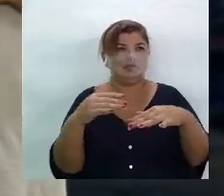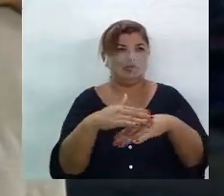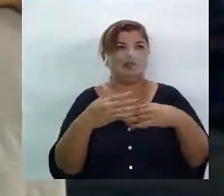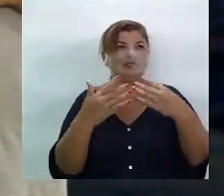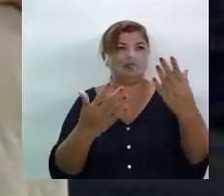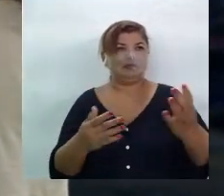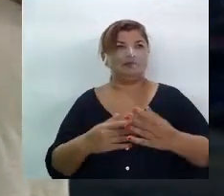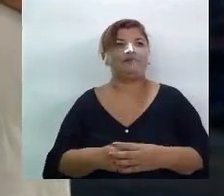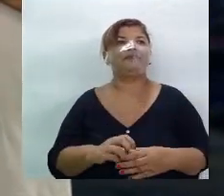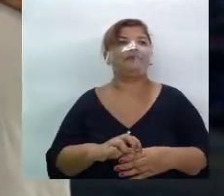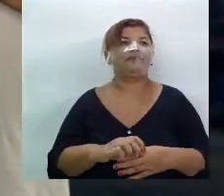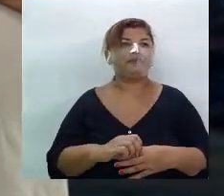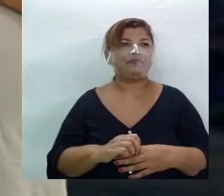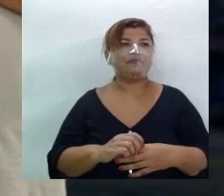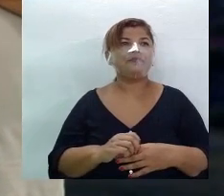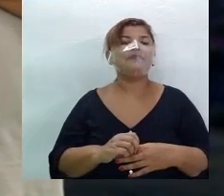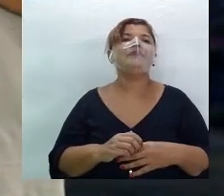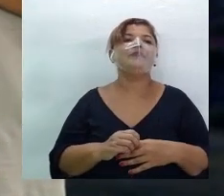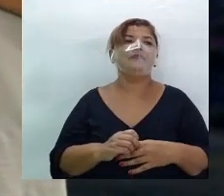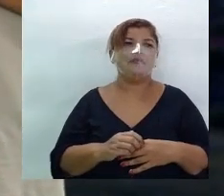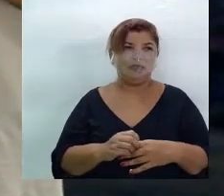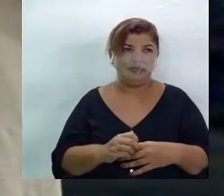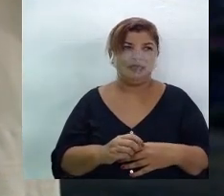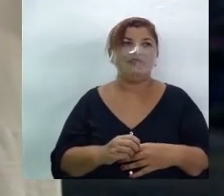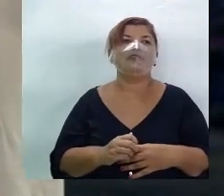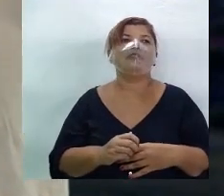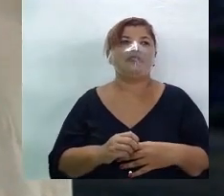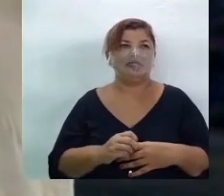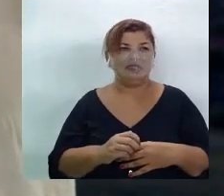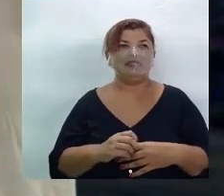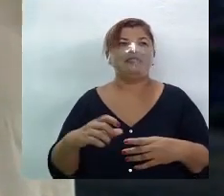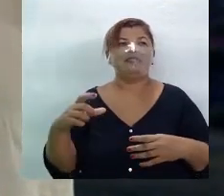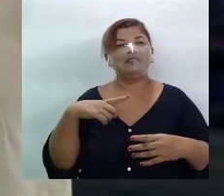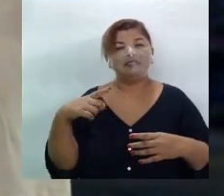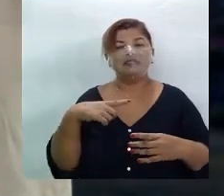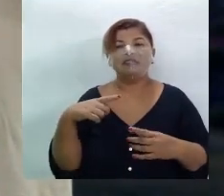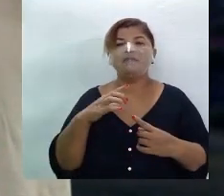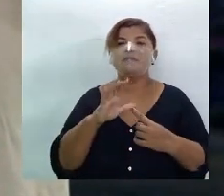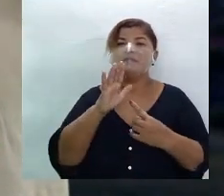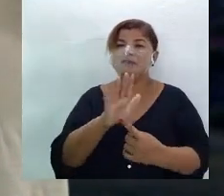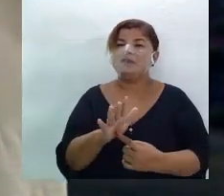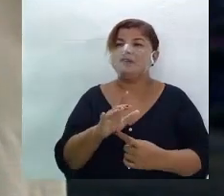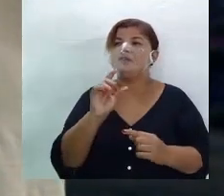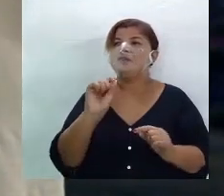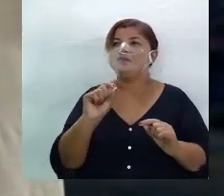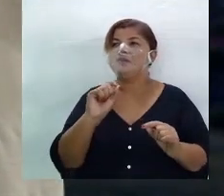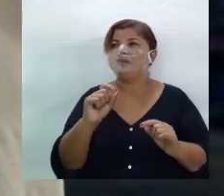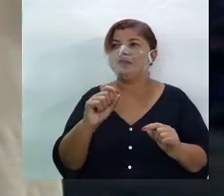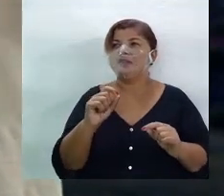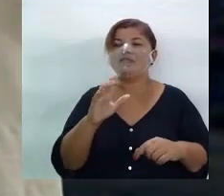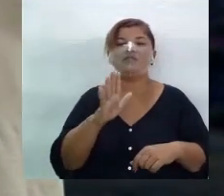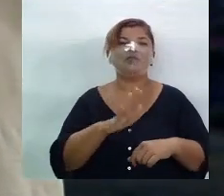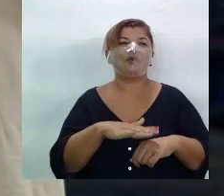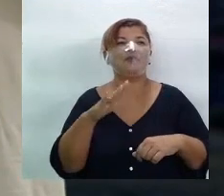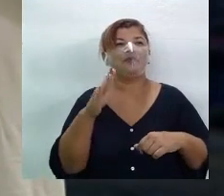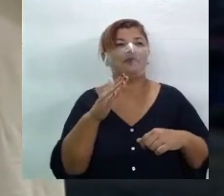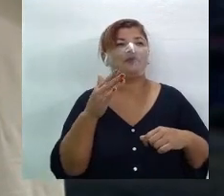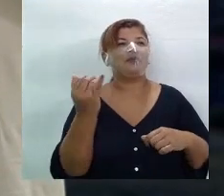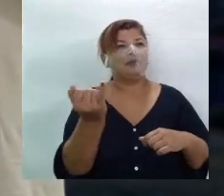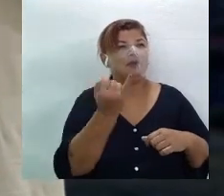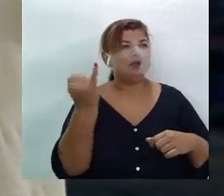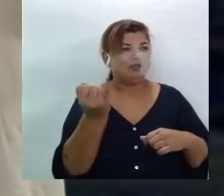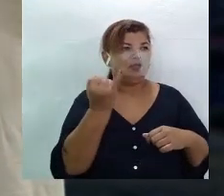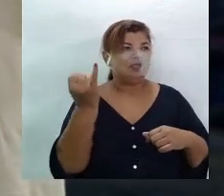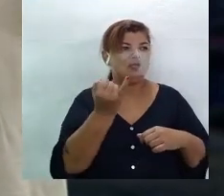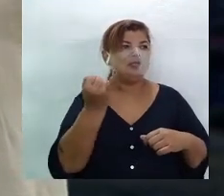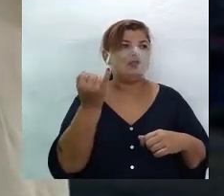um aspecto interessante nesse ponto, professor Diógenes, professor Robson, que remete àquela nossa discussão sobre a questão da oralidade, da importância da oralidade,